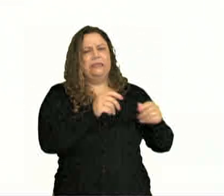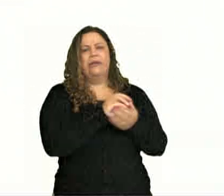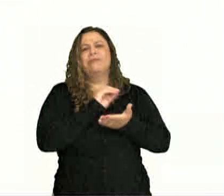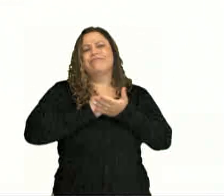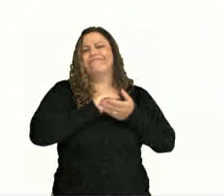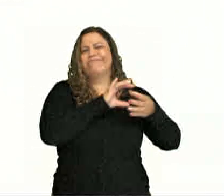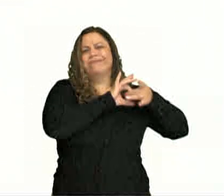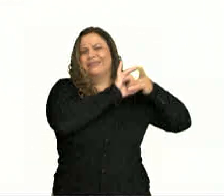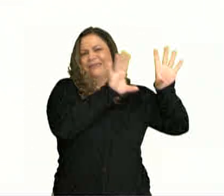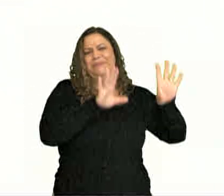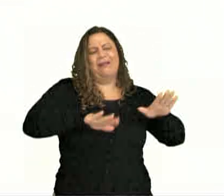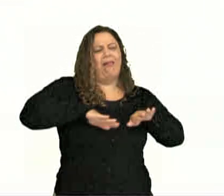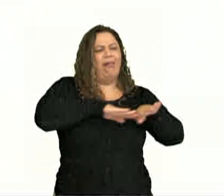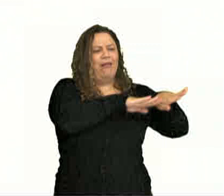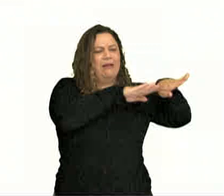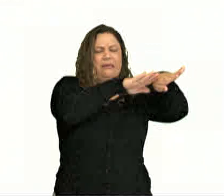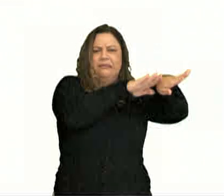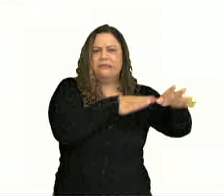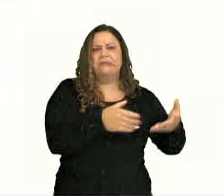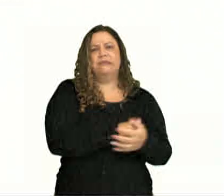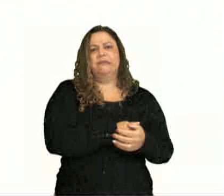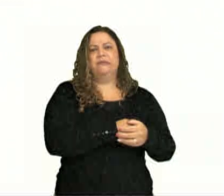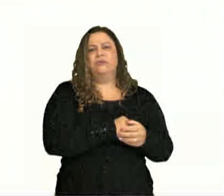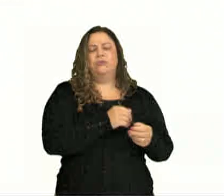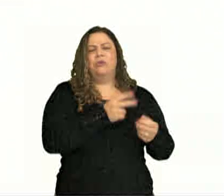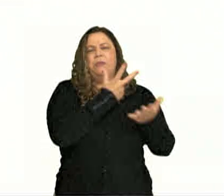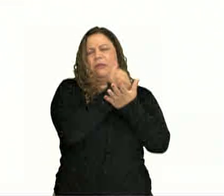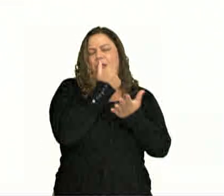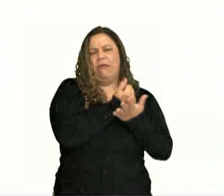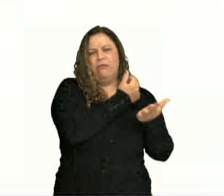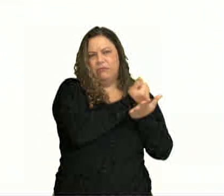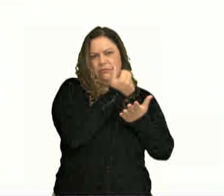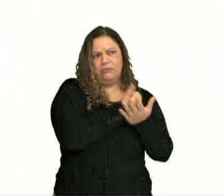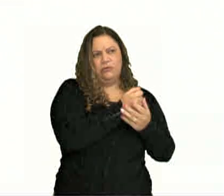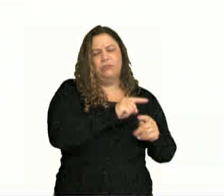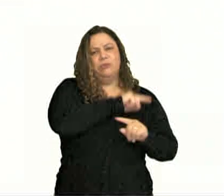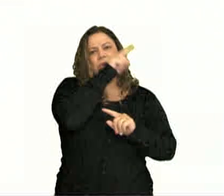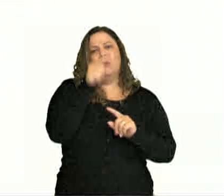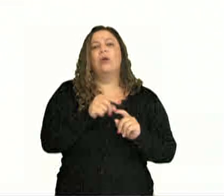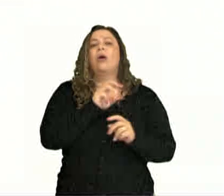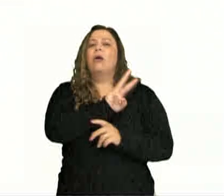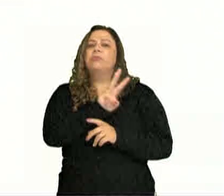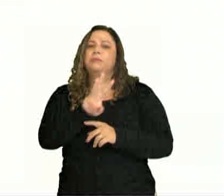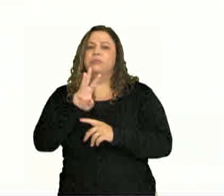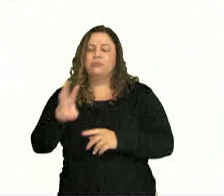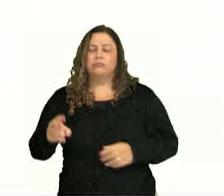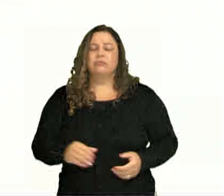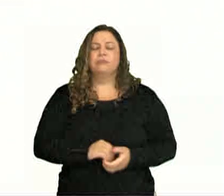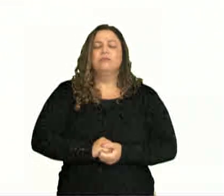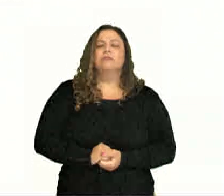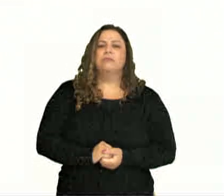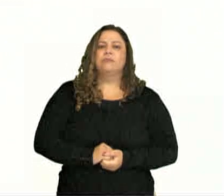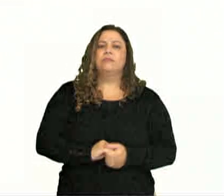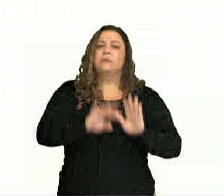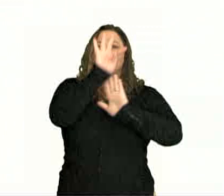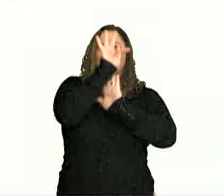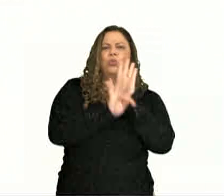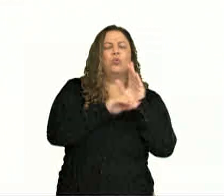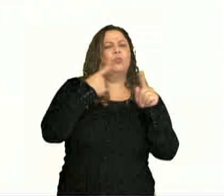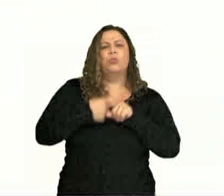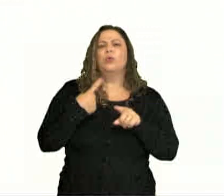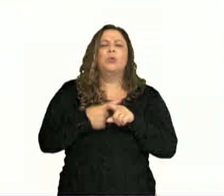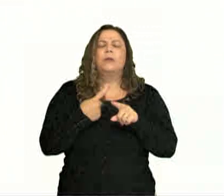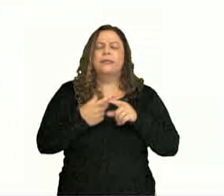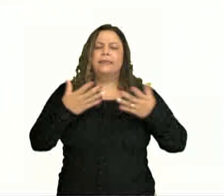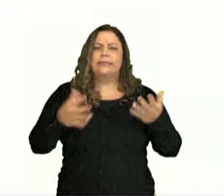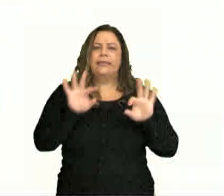o trânsito e o excesso de consumo. Então, aqui a referência da UAU. De acordo com o texto, por que as famílias foram